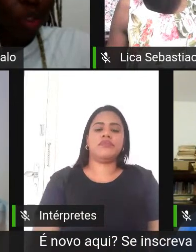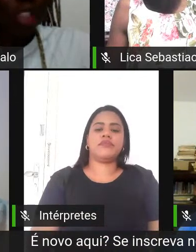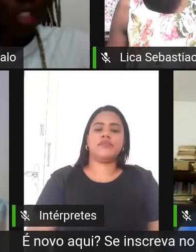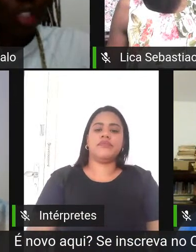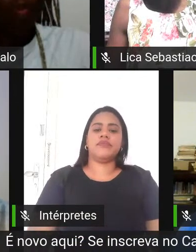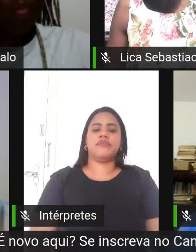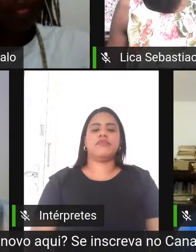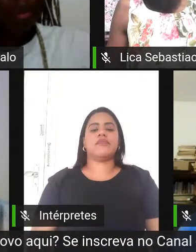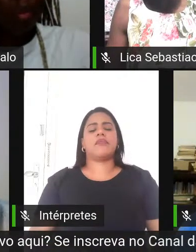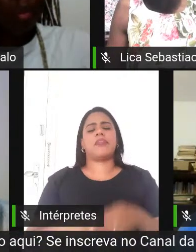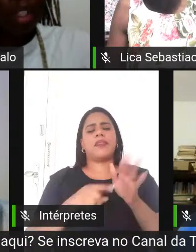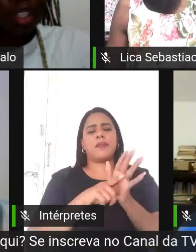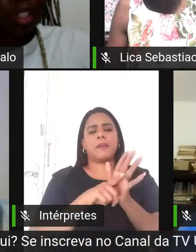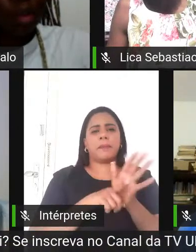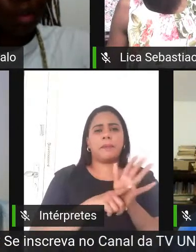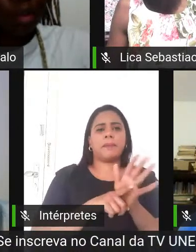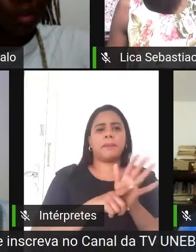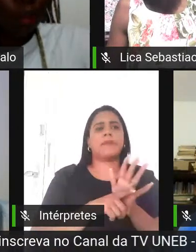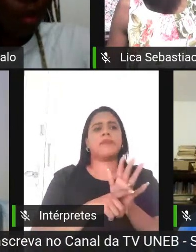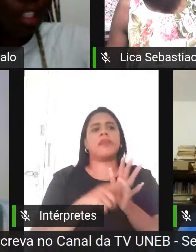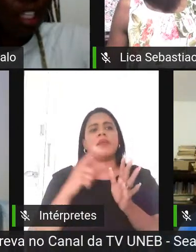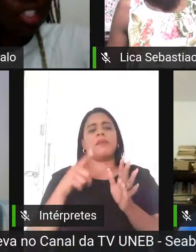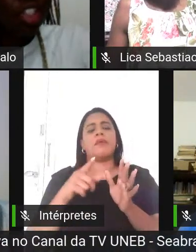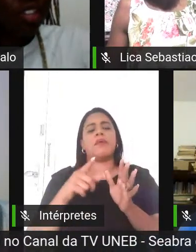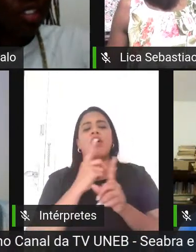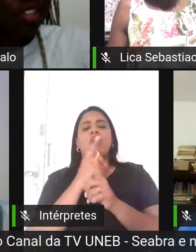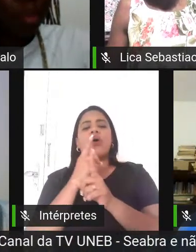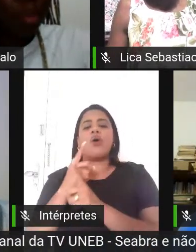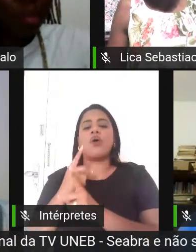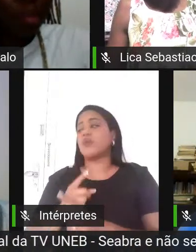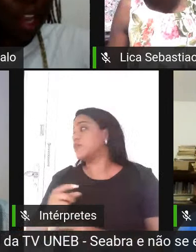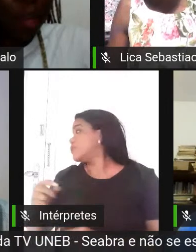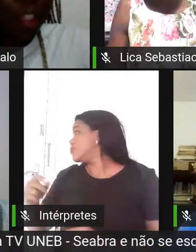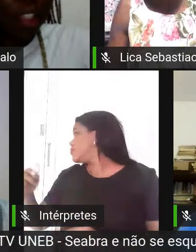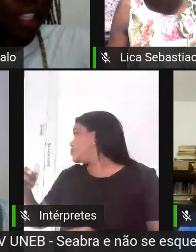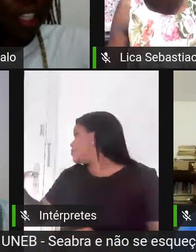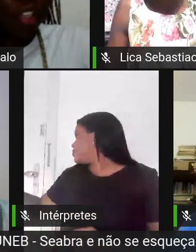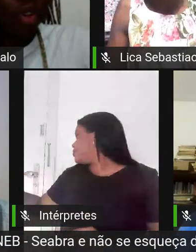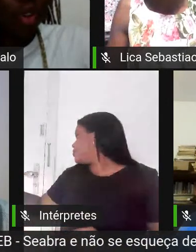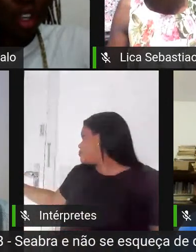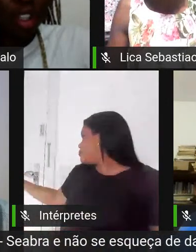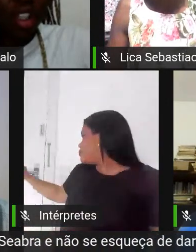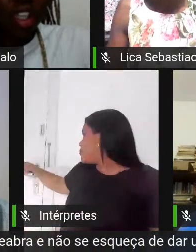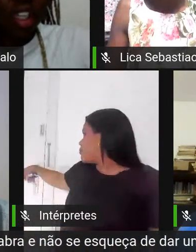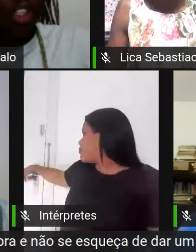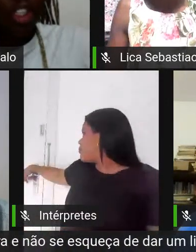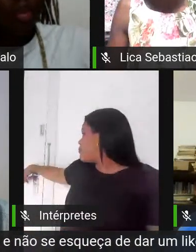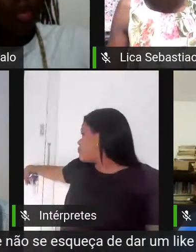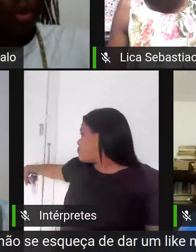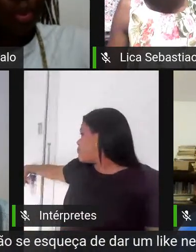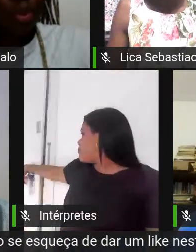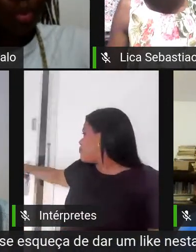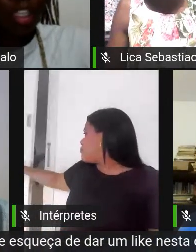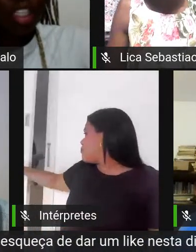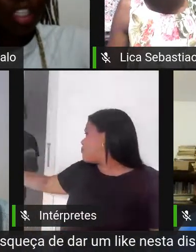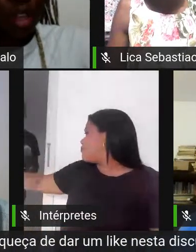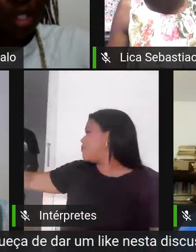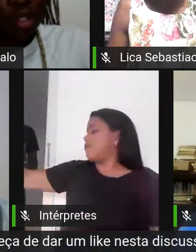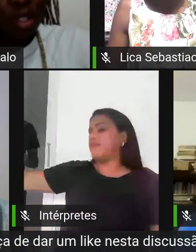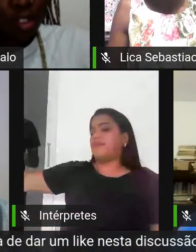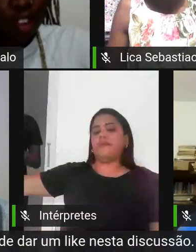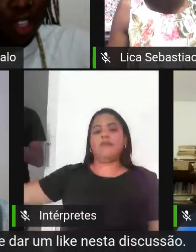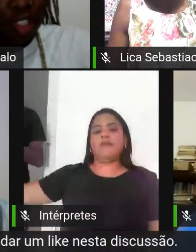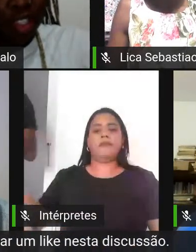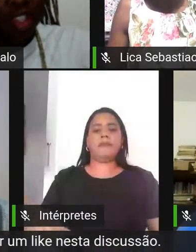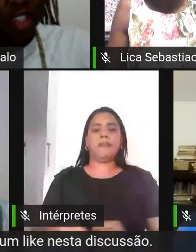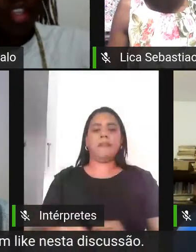encontrar muito material meu escrito. Porque, para mim, o interesse de escrever também é a partilha, é a troca. Então, acho que é muito